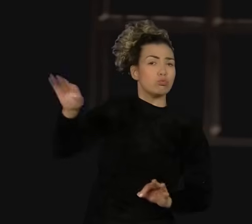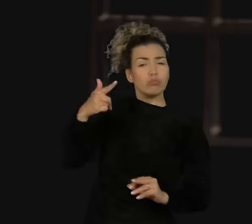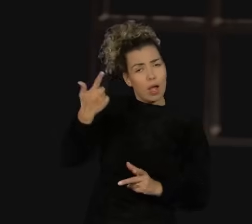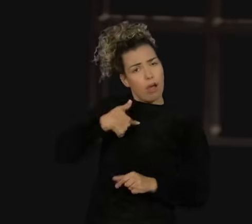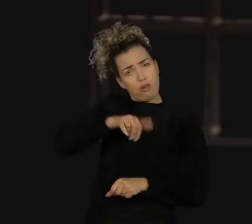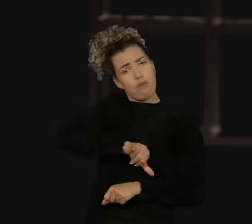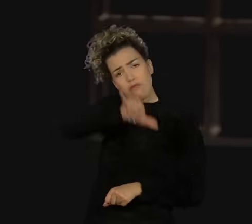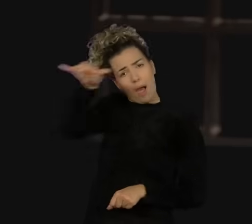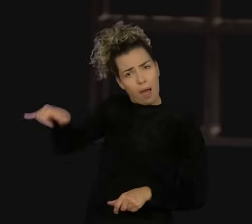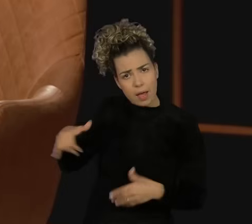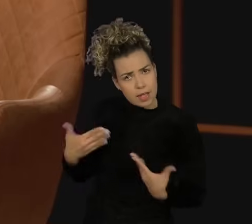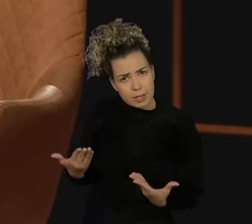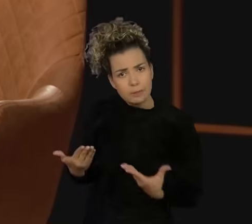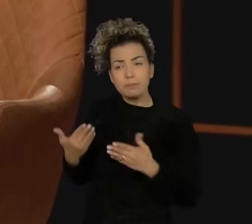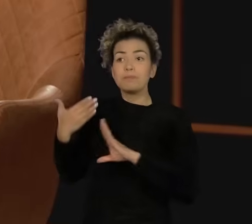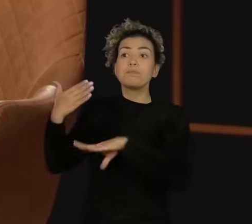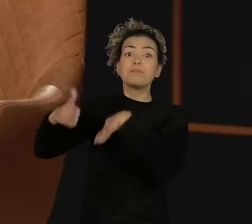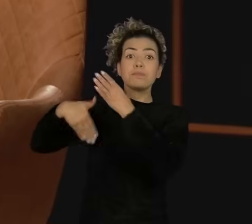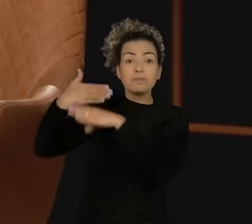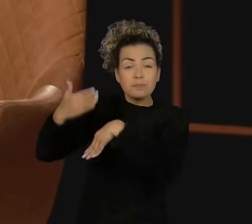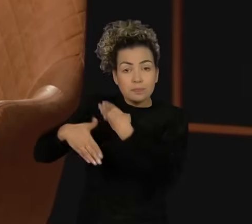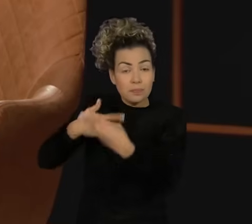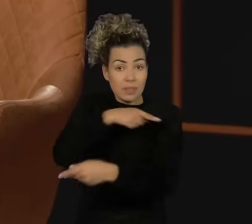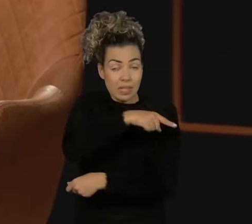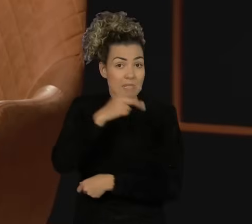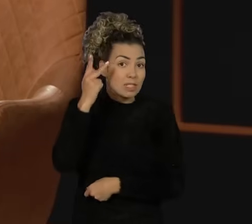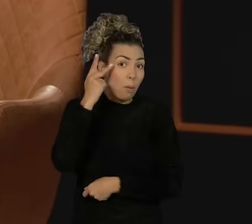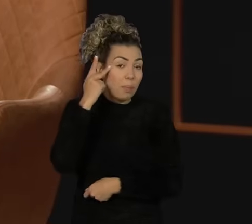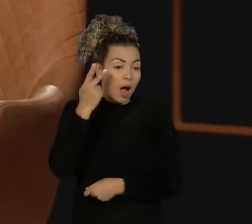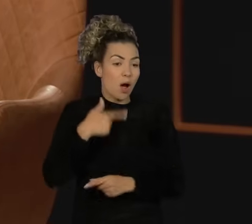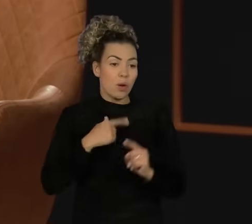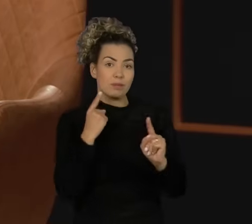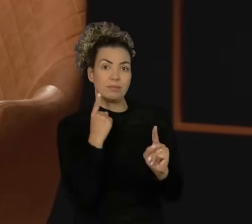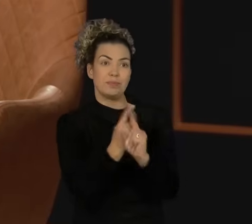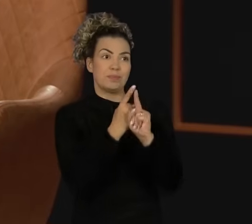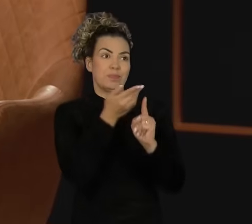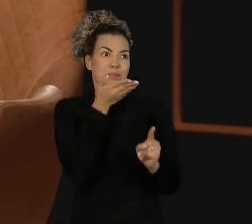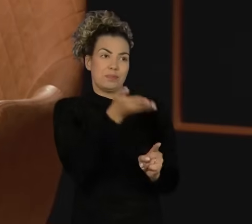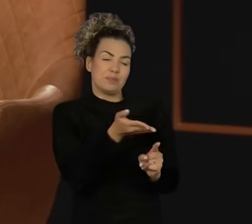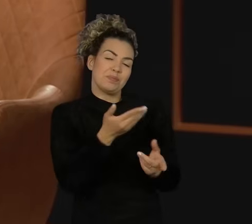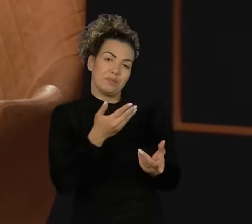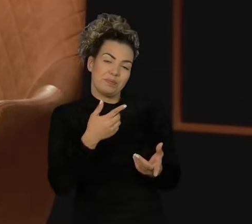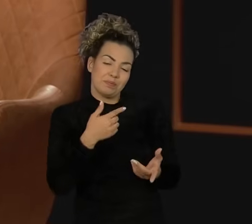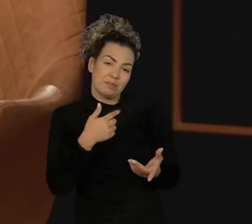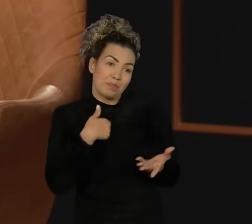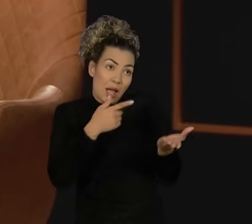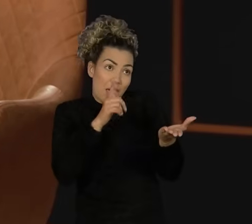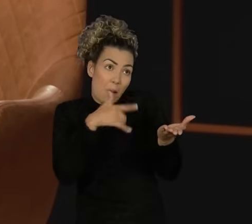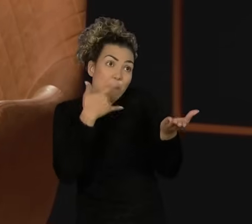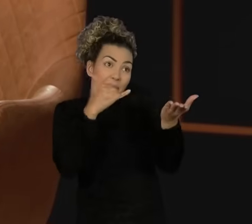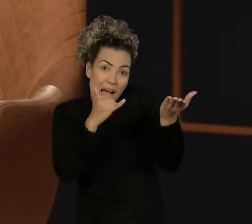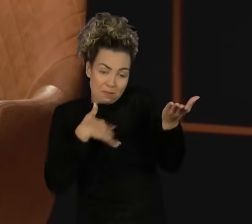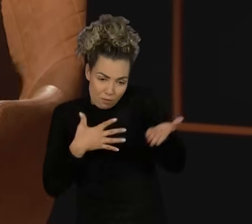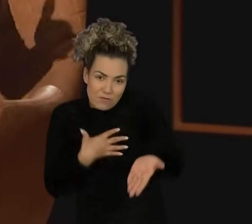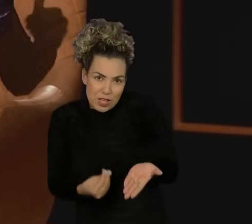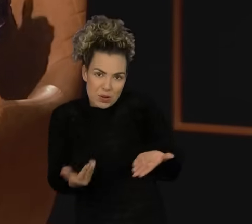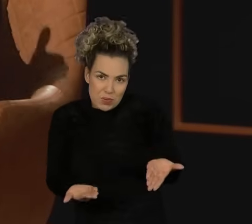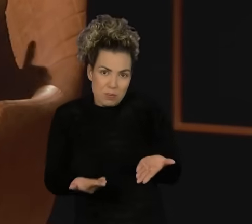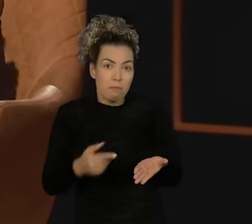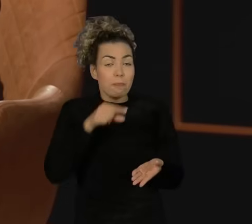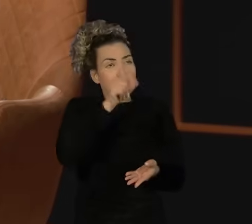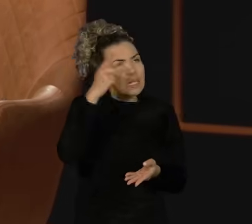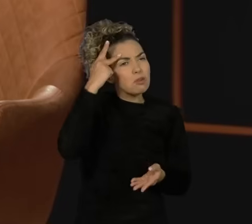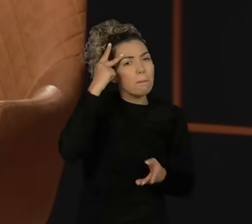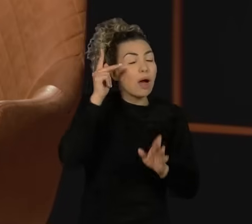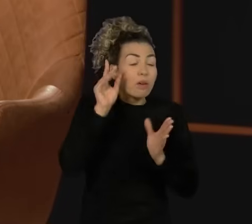eu conheci o pai dos meus filhos, que é de São Paulo, ele é de Santo André, na verdade. E eu estava meio entre